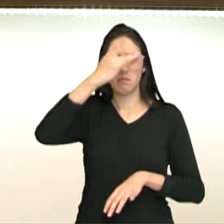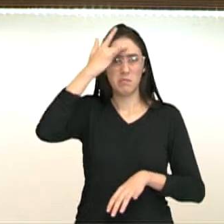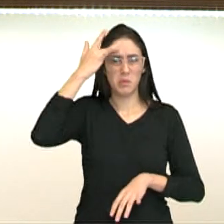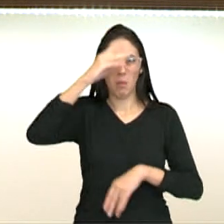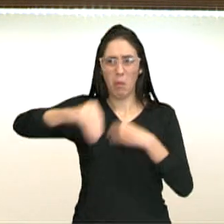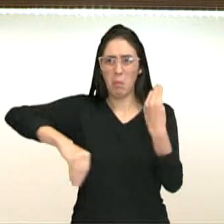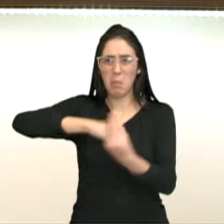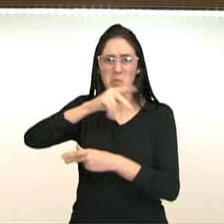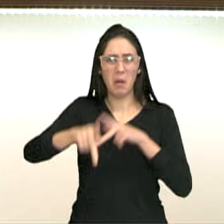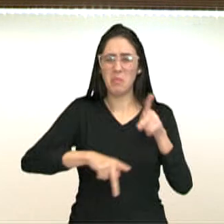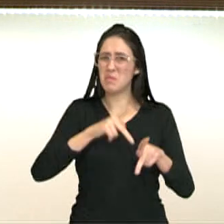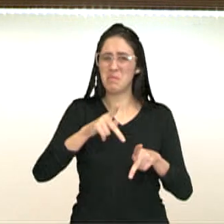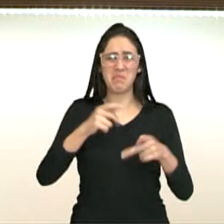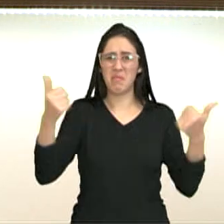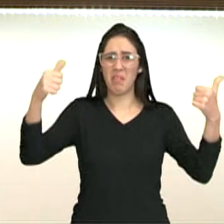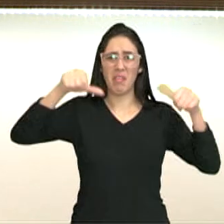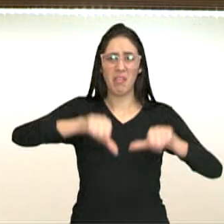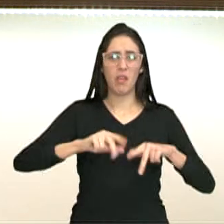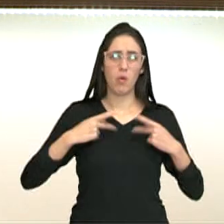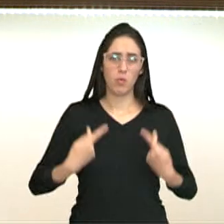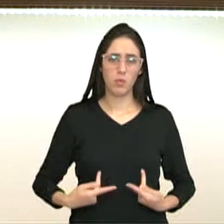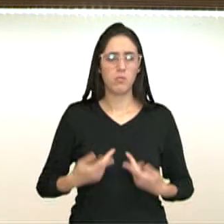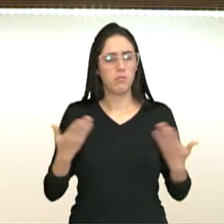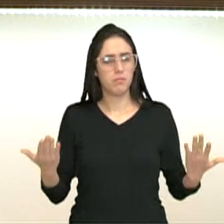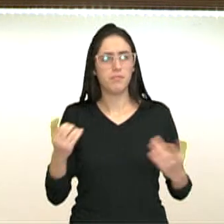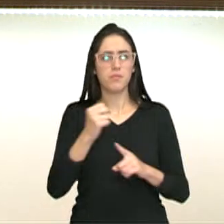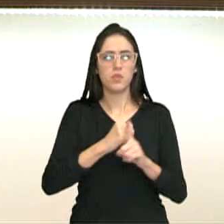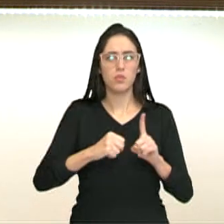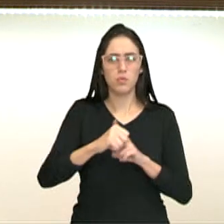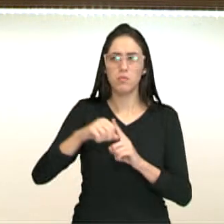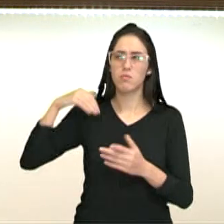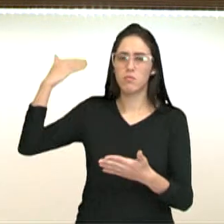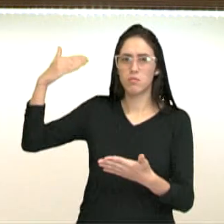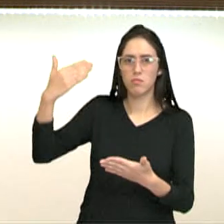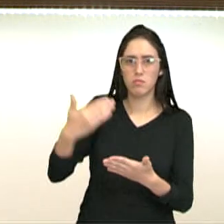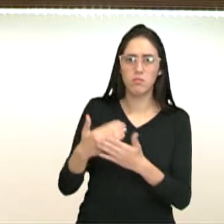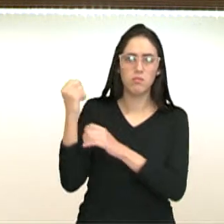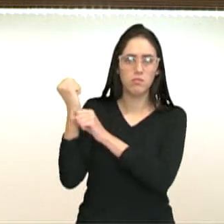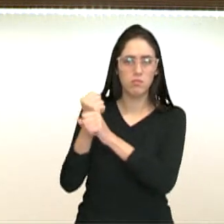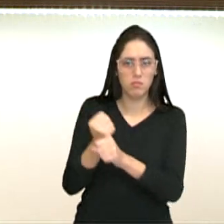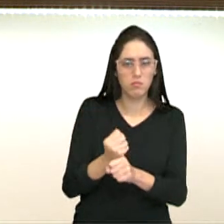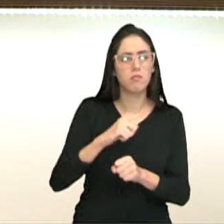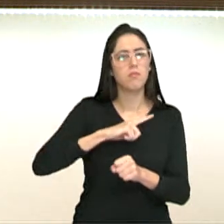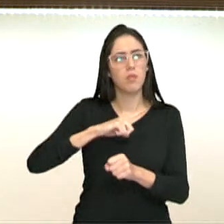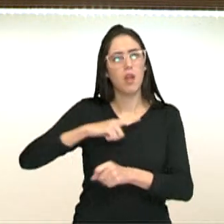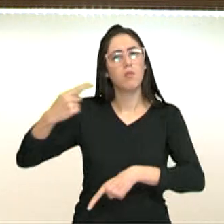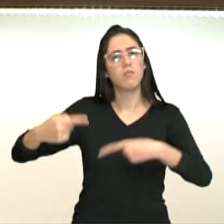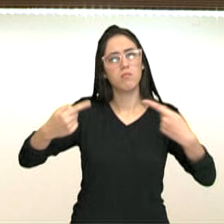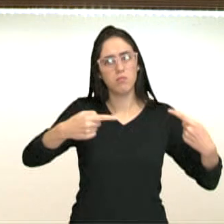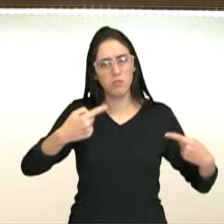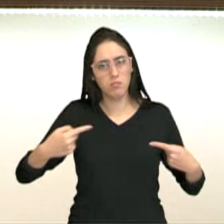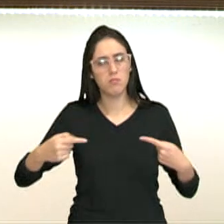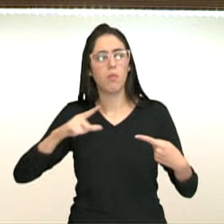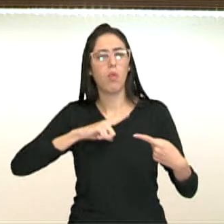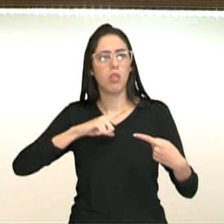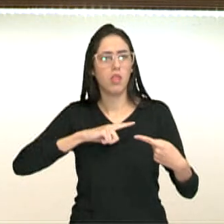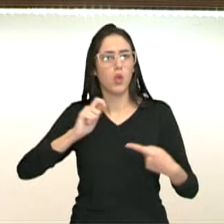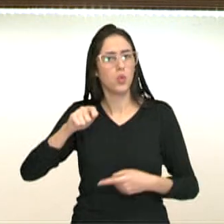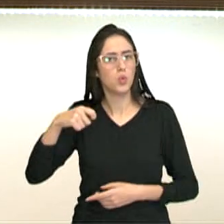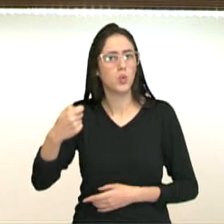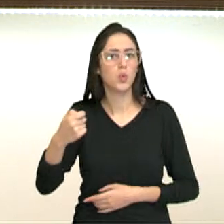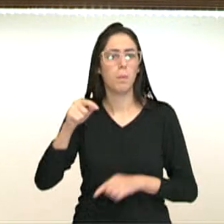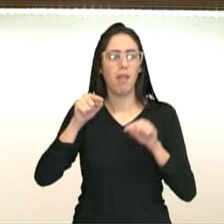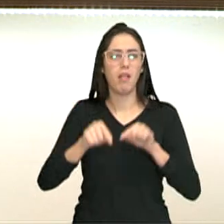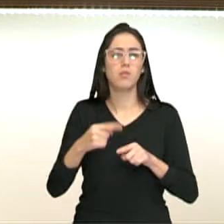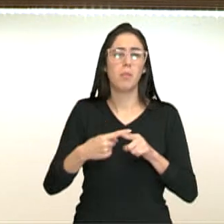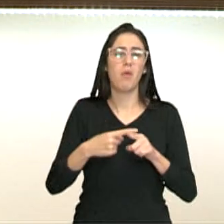ok? Então, ao longo do tempo, a sociologia traz esse debate e vai desmistificar, então, essa ideia